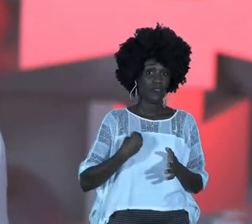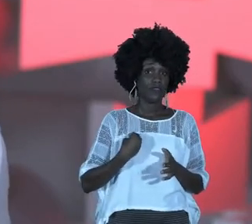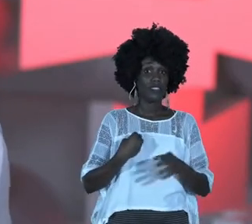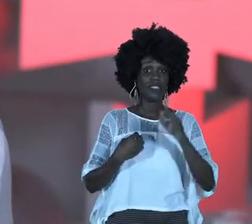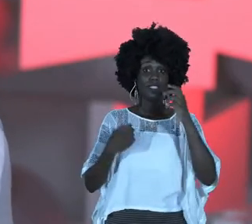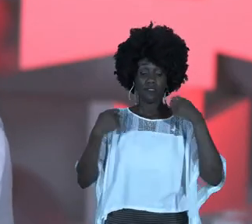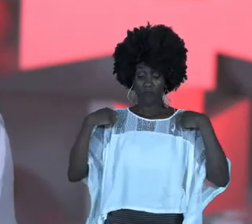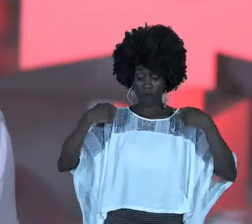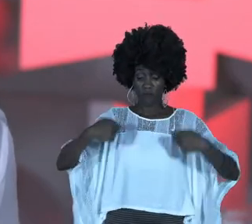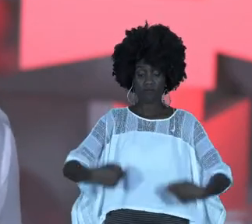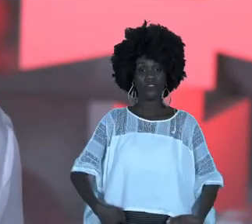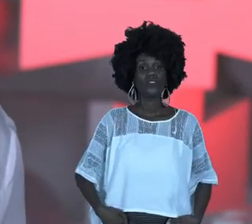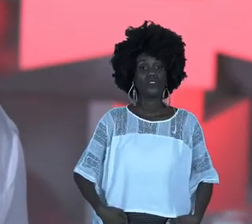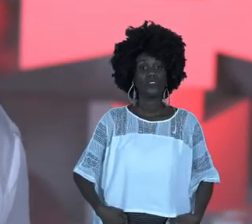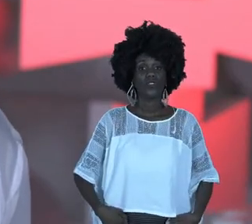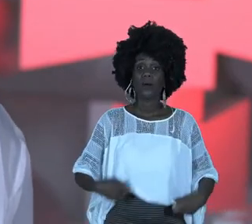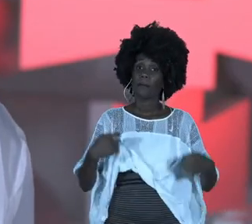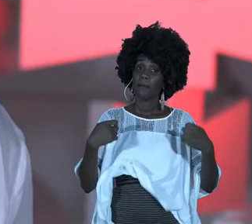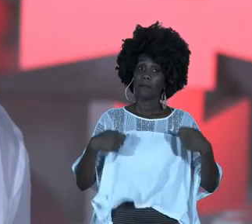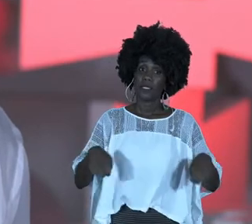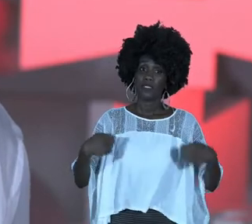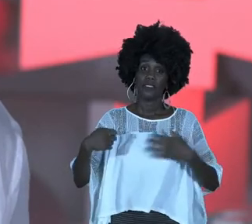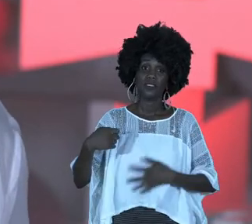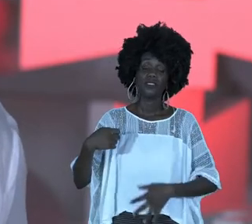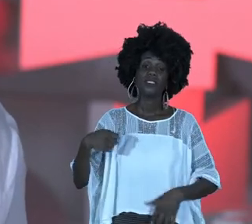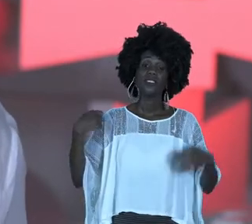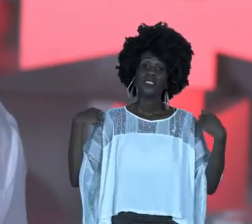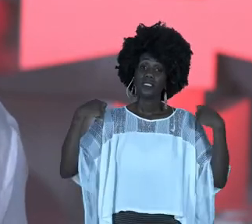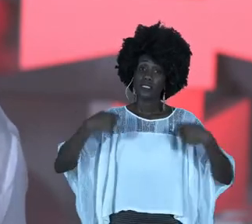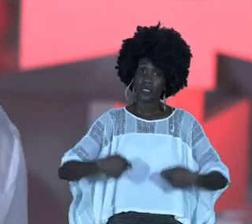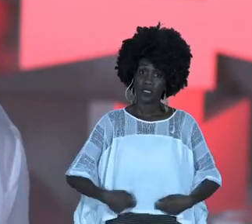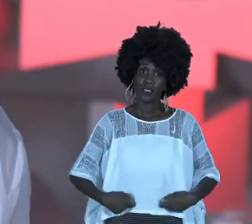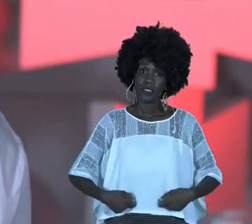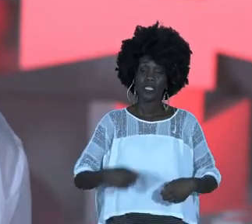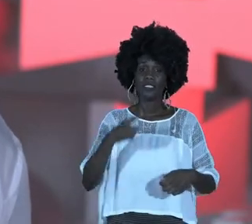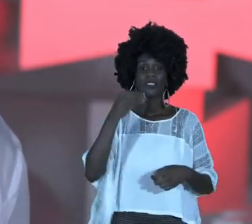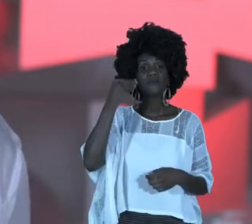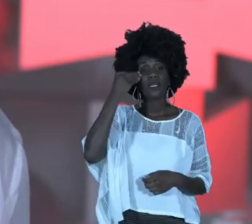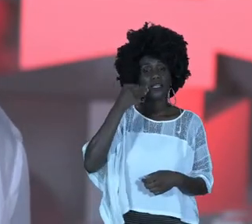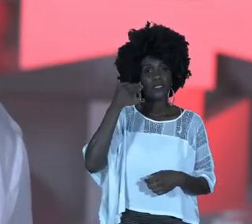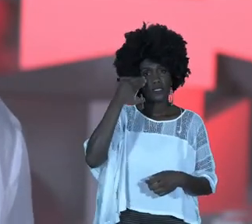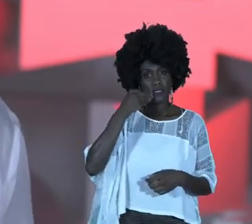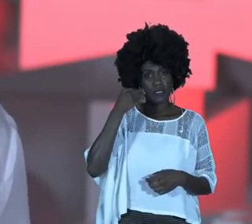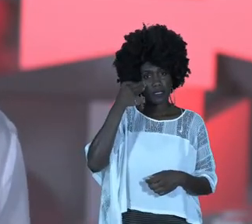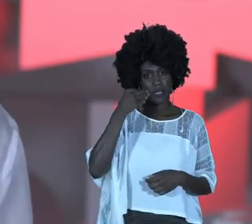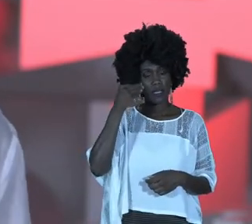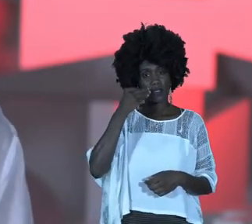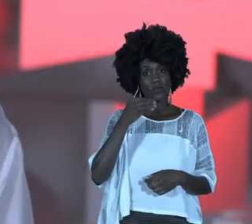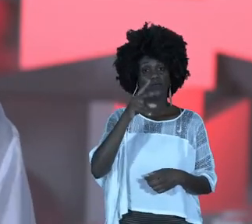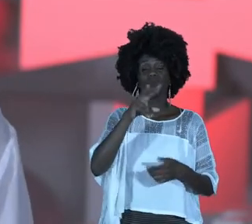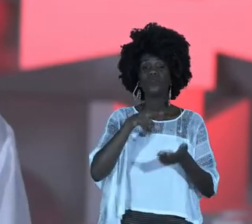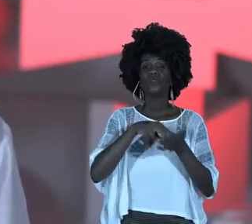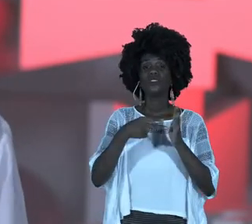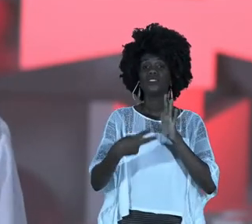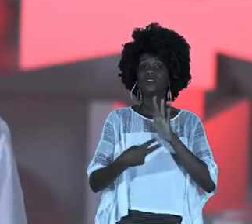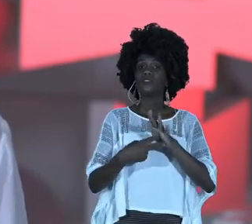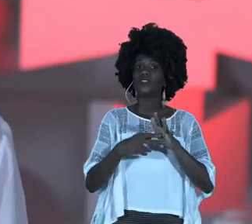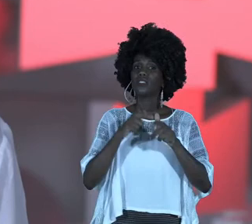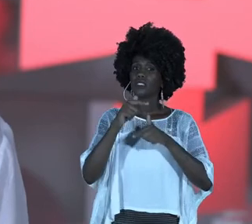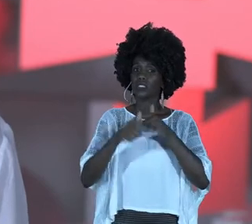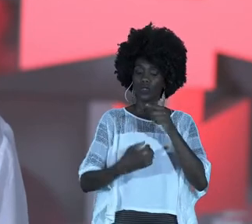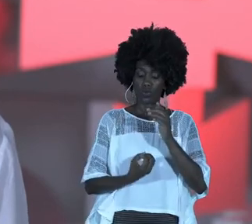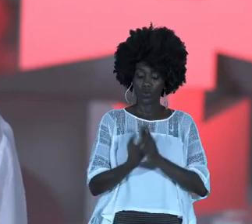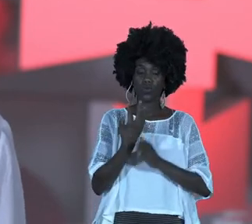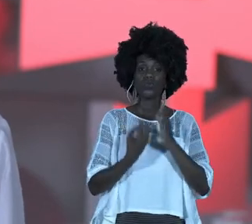forem vestidos, se eles forem manipulados, se eles forem experienciados. O sentido dessa obra surge